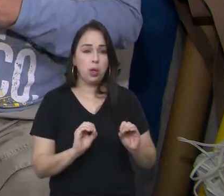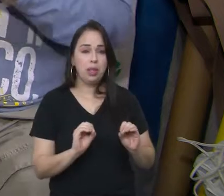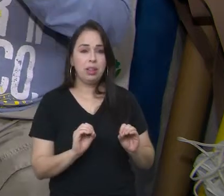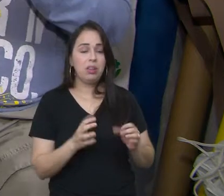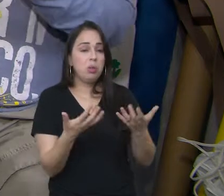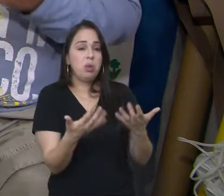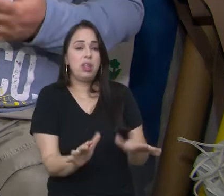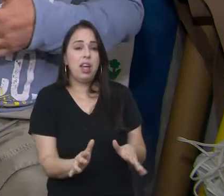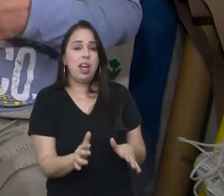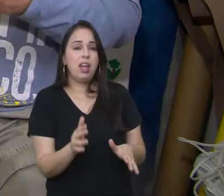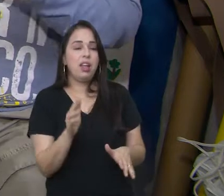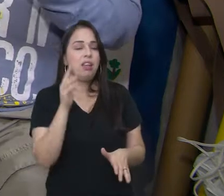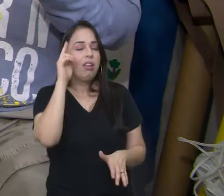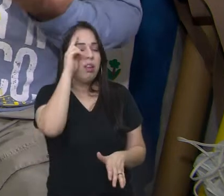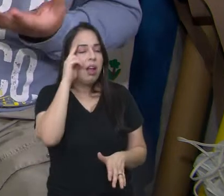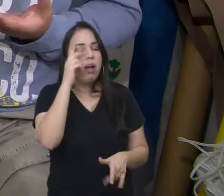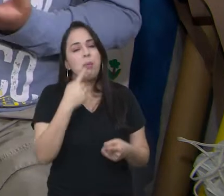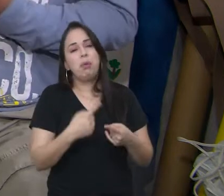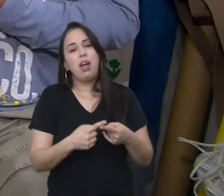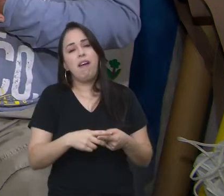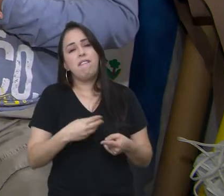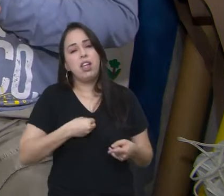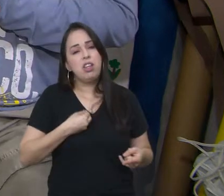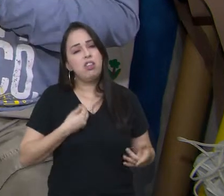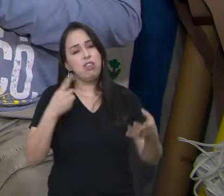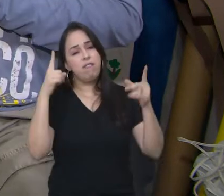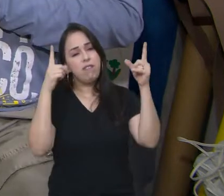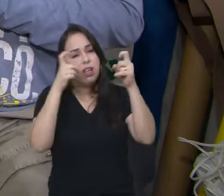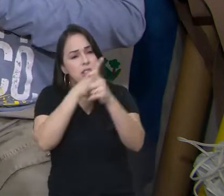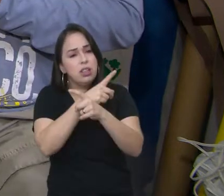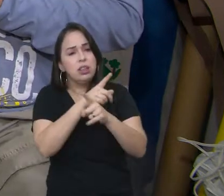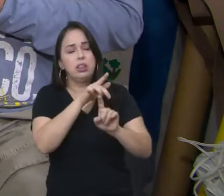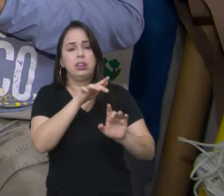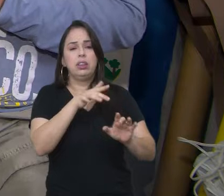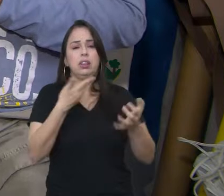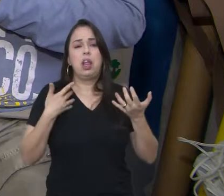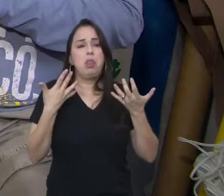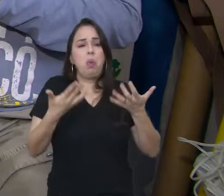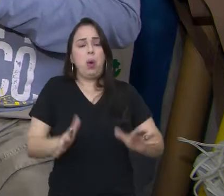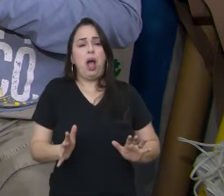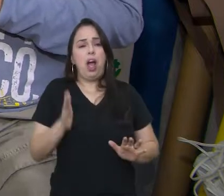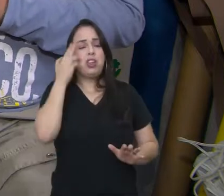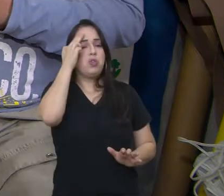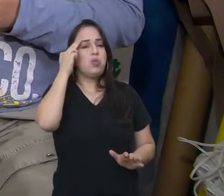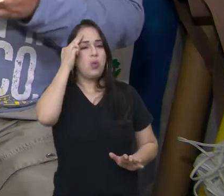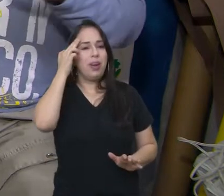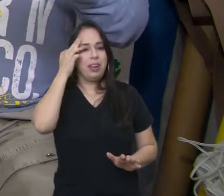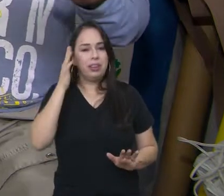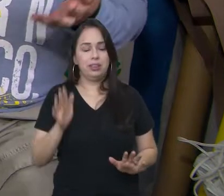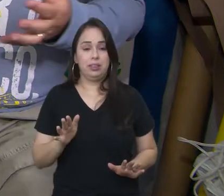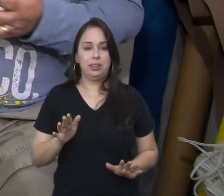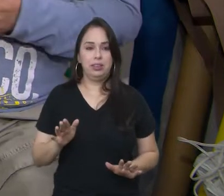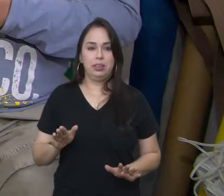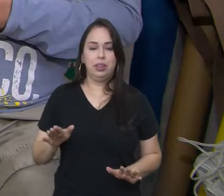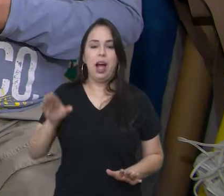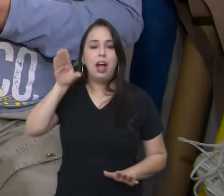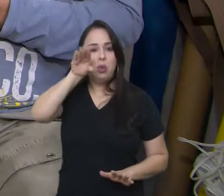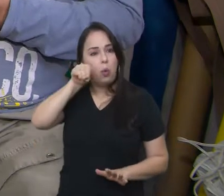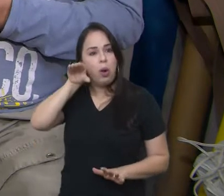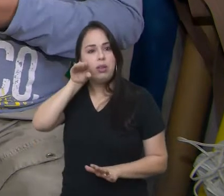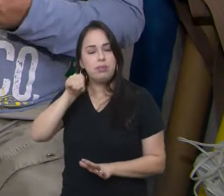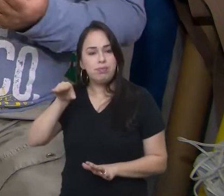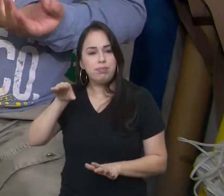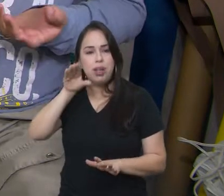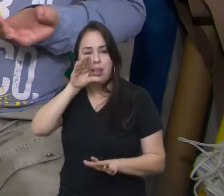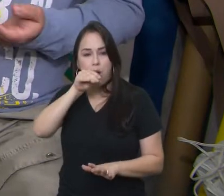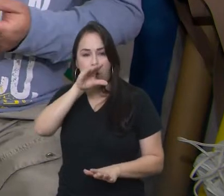quer sonhar por cada vida, a situação, principalmente... É triste a gente ver, né, adolescentes que,